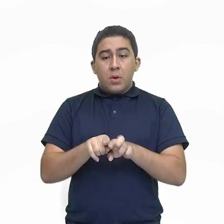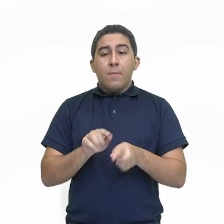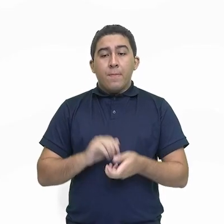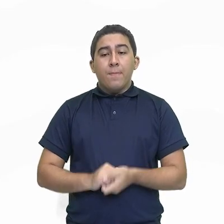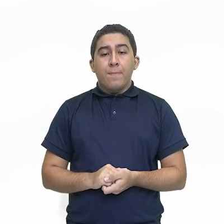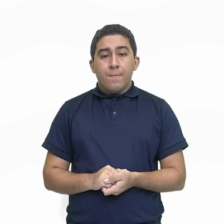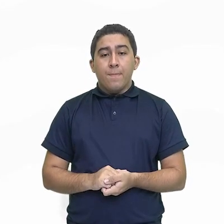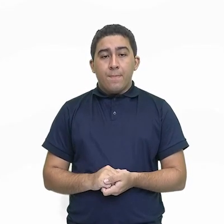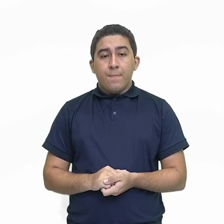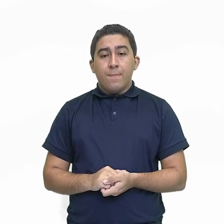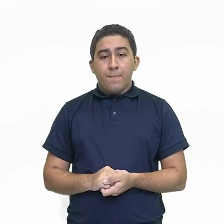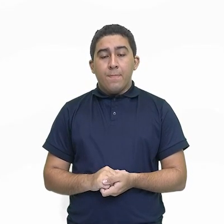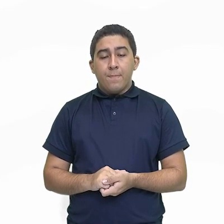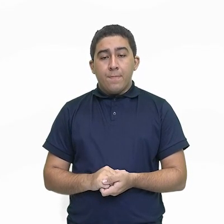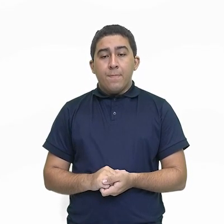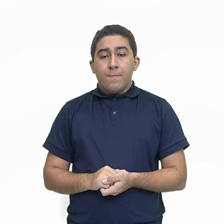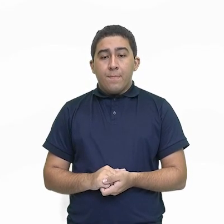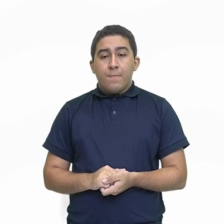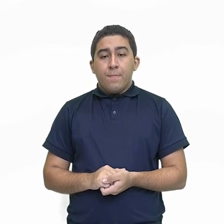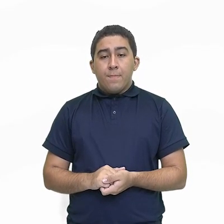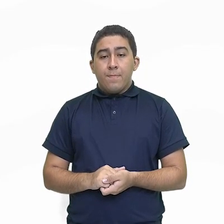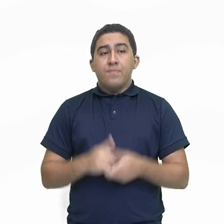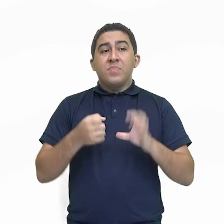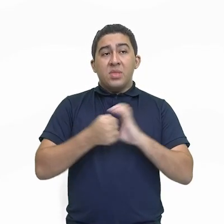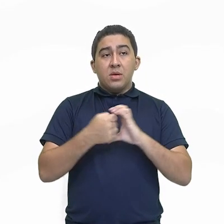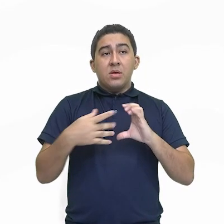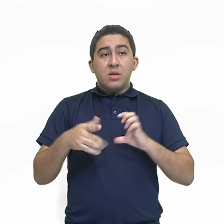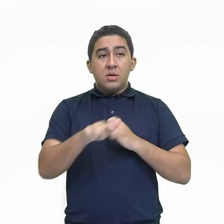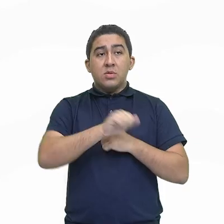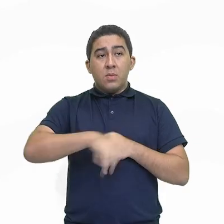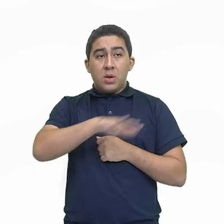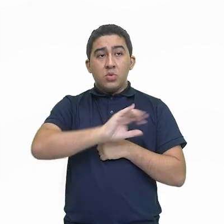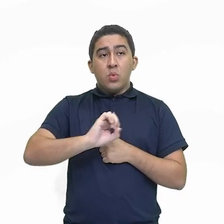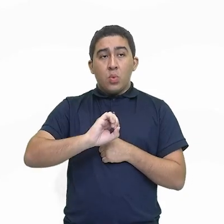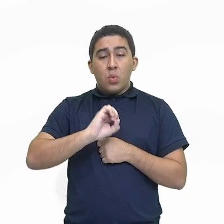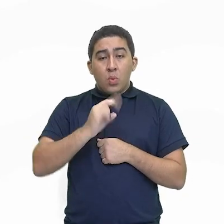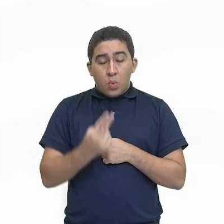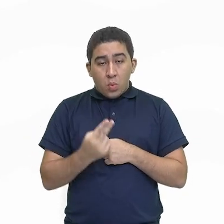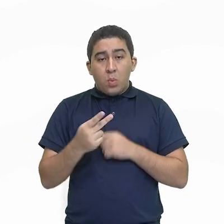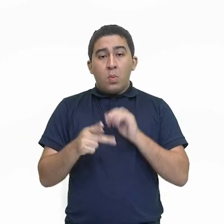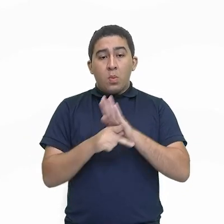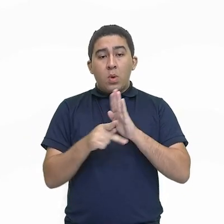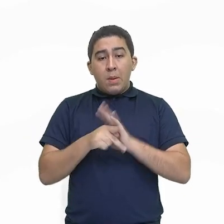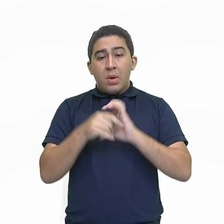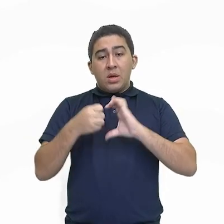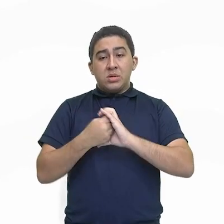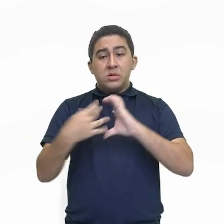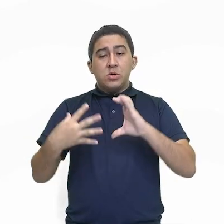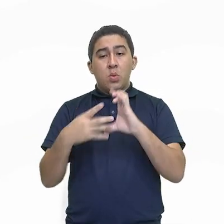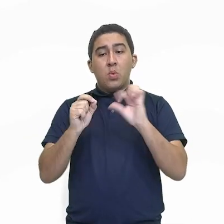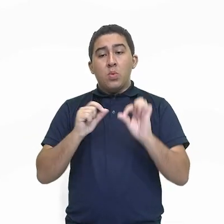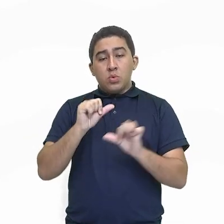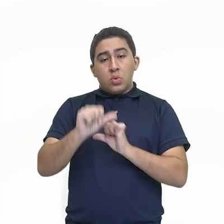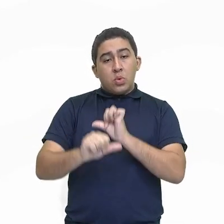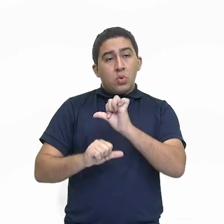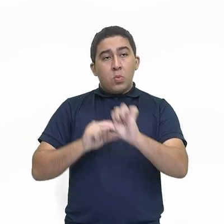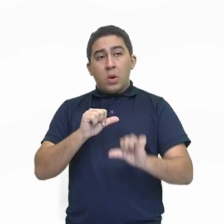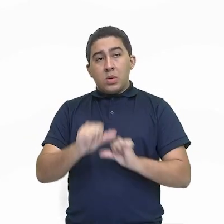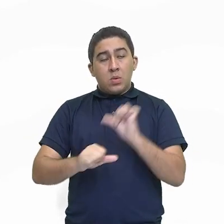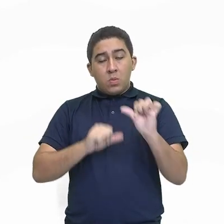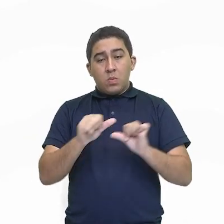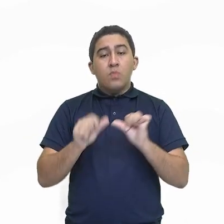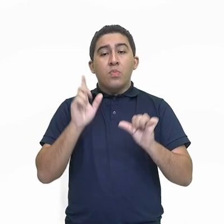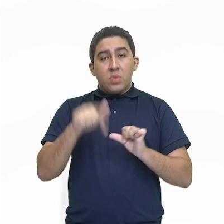ou, como eu disse, característico desse bioma, ou com característica de transição